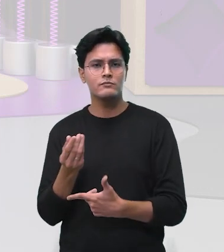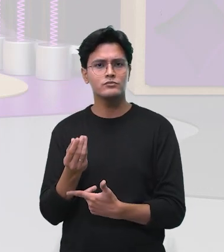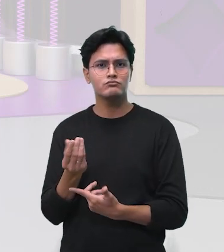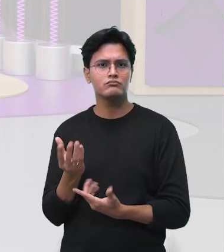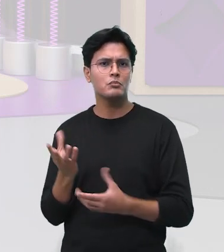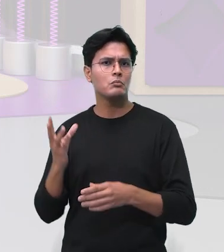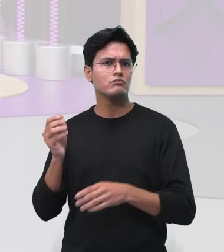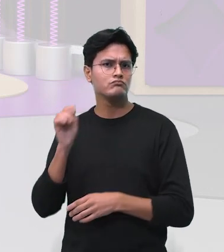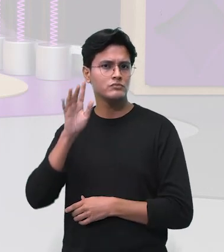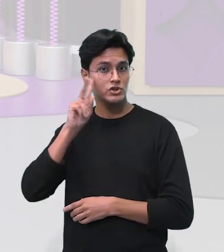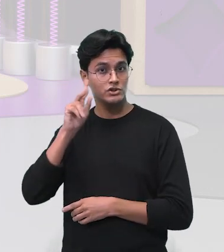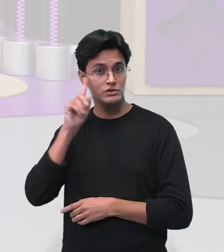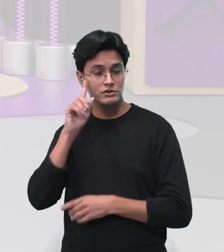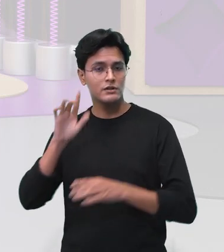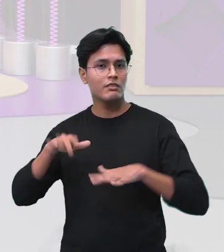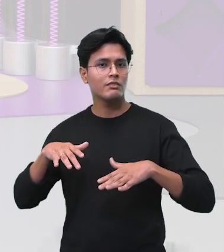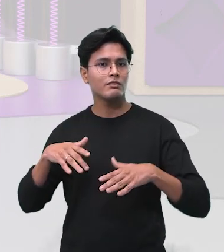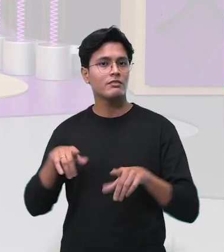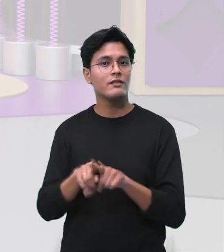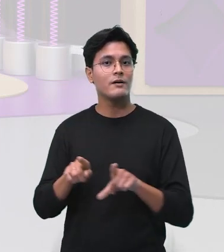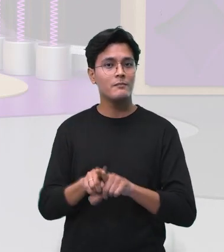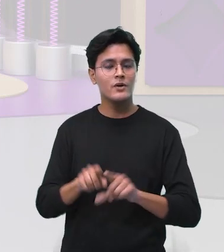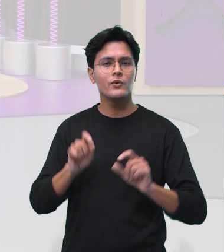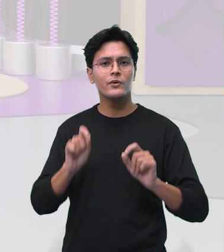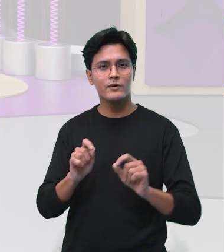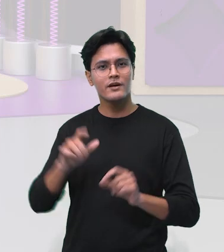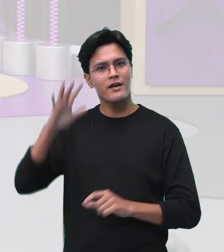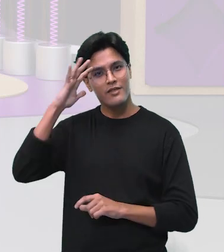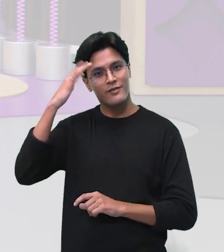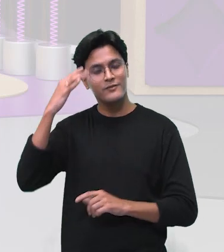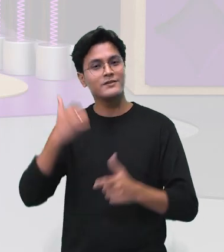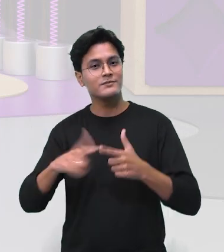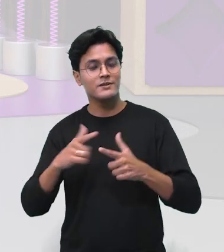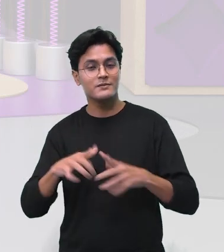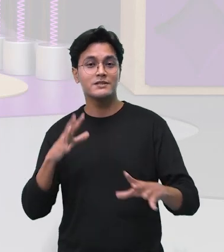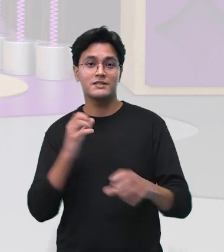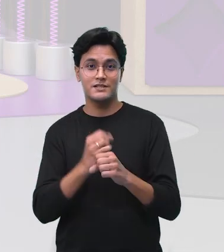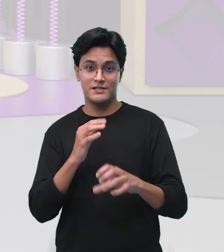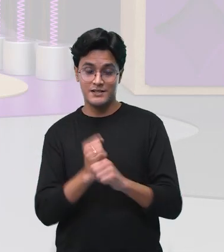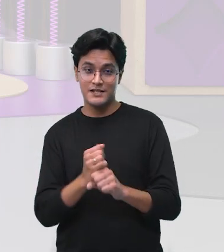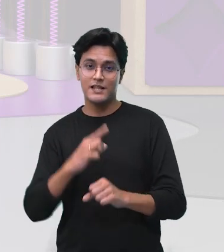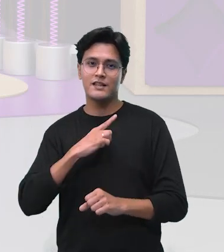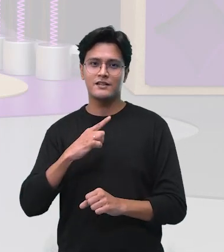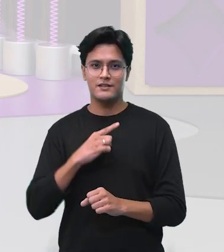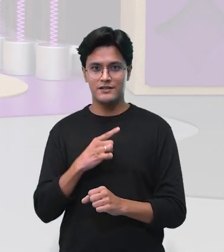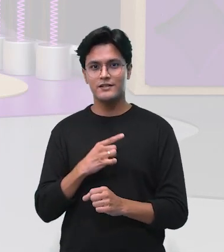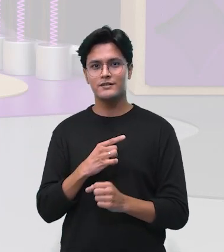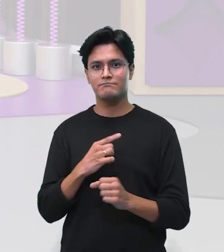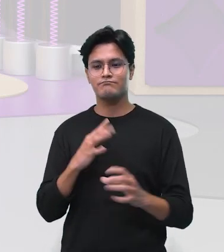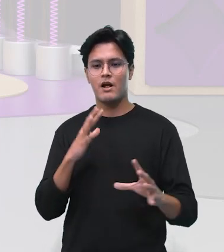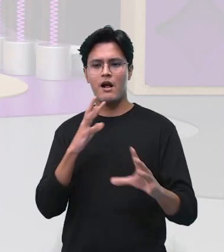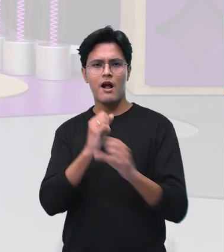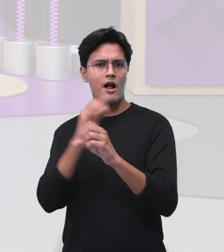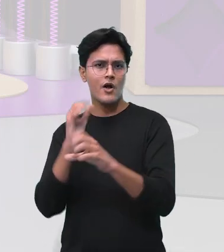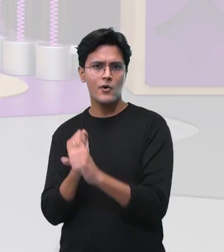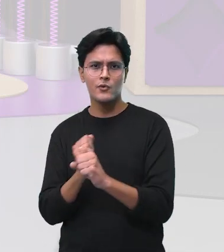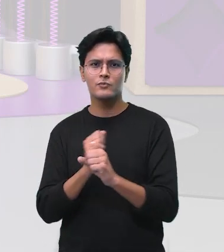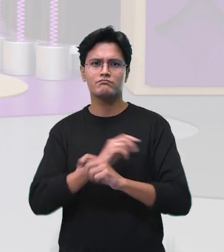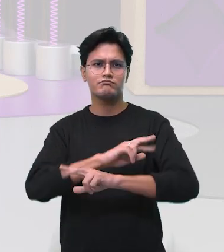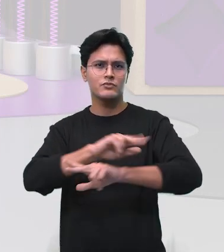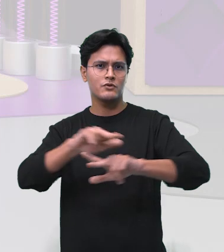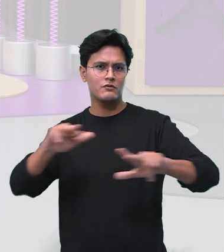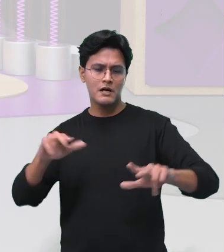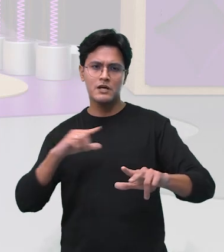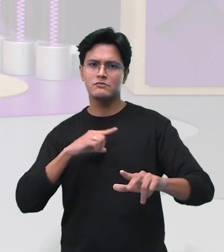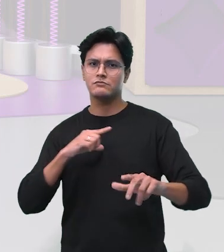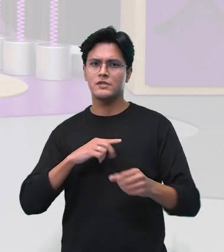e também para resolver situações, problemas. Então nós temos aqui, ó, vários cálculos, né? Então existem também aí várias